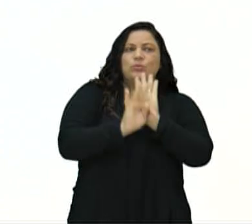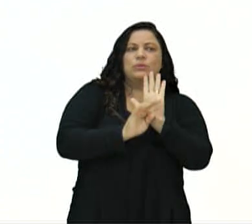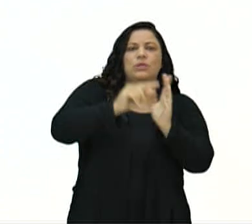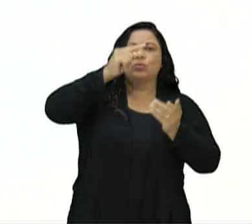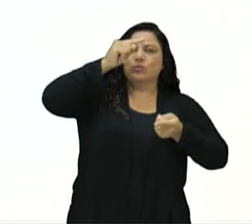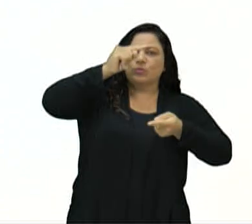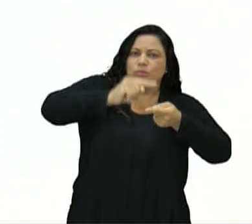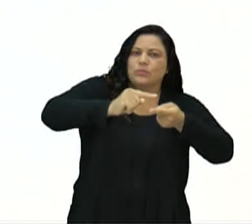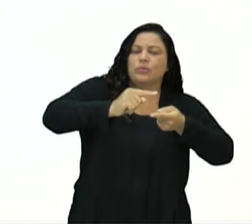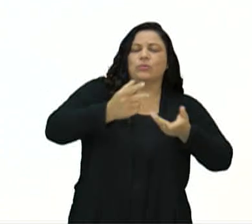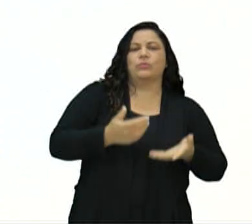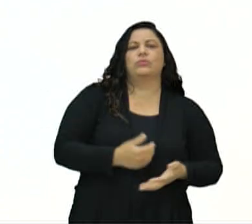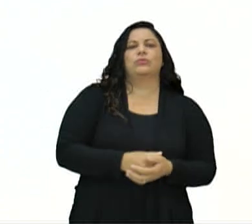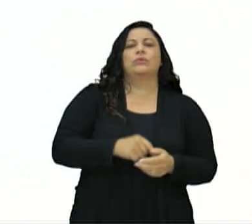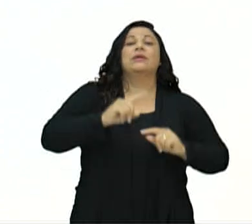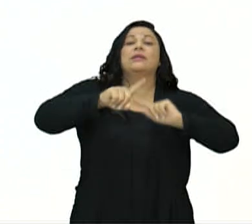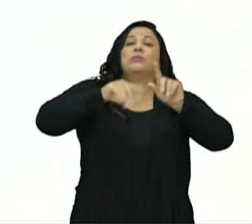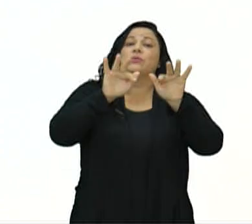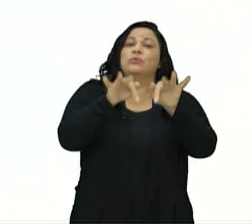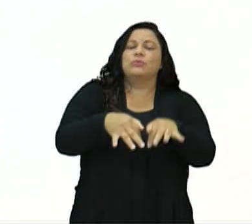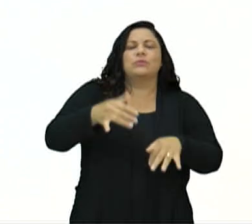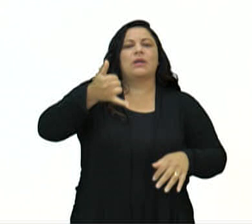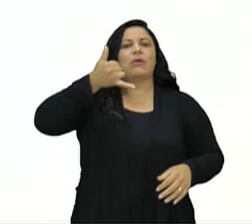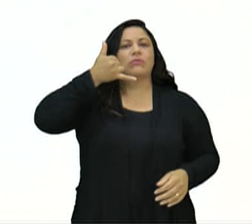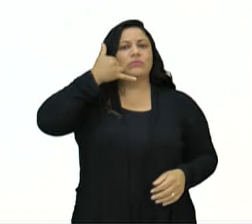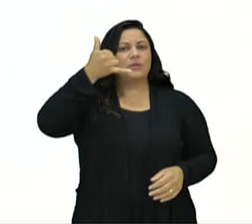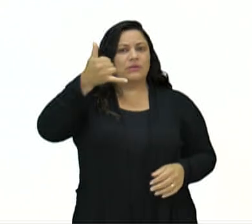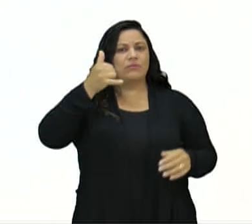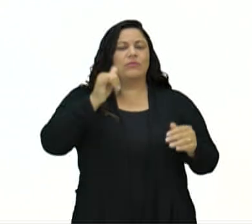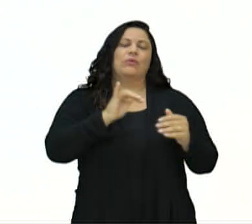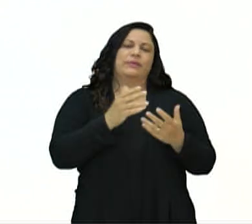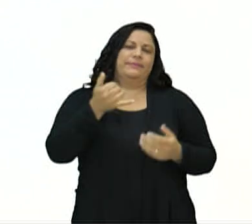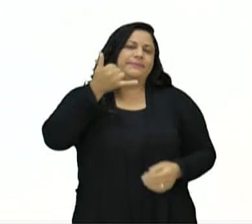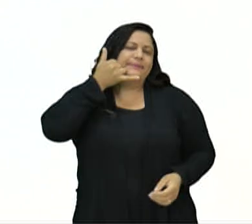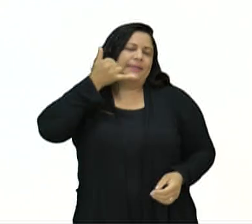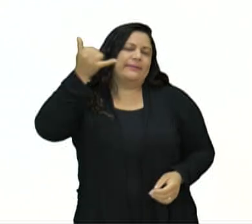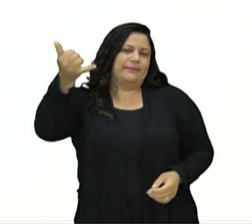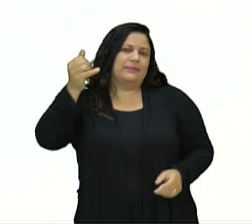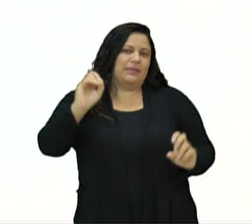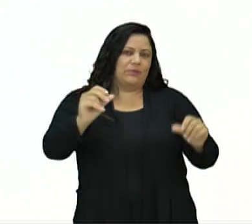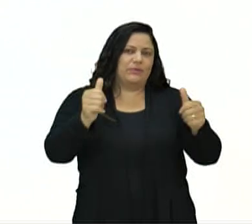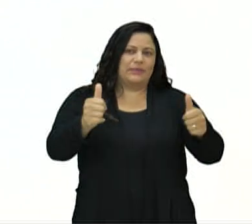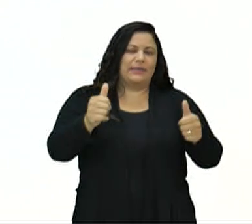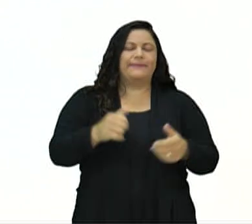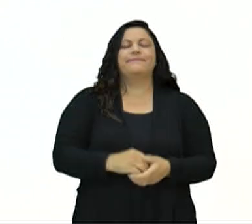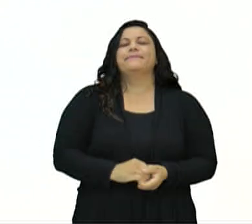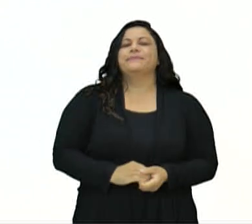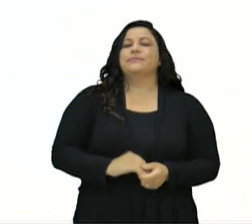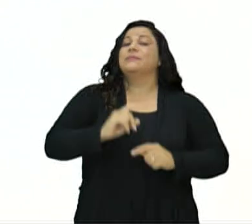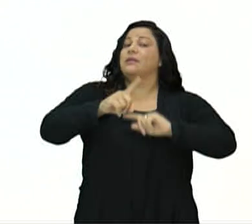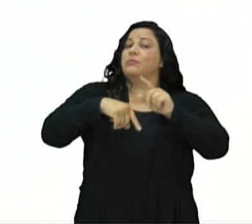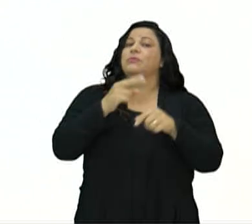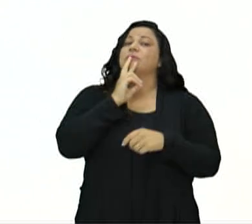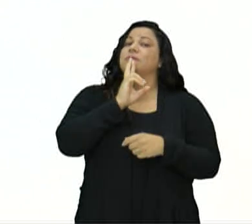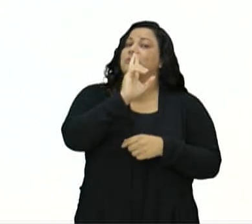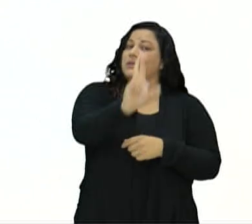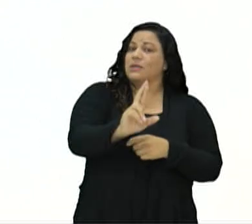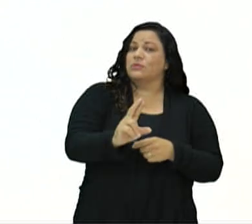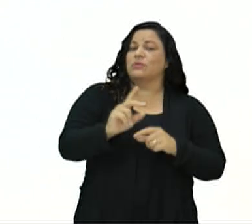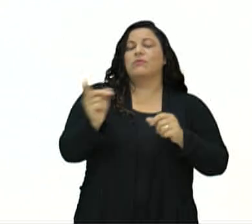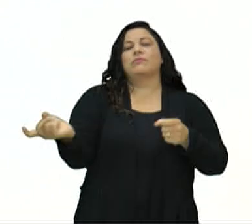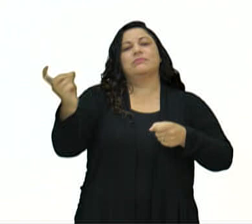o seu telefone para contato. Então, vocês uns minutos para vocês resolverem a atividade e logo voltamos.